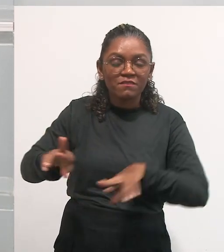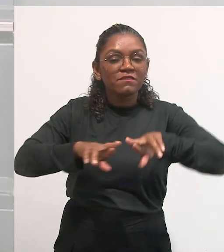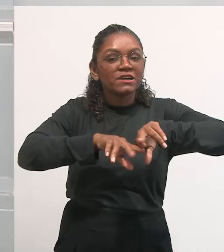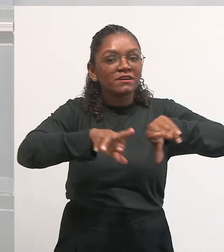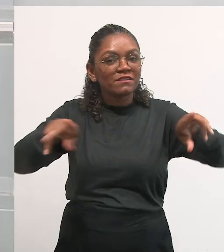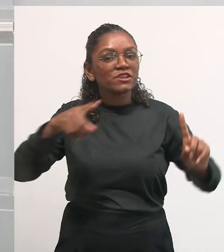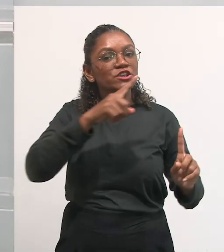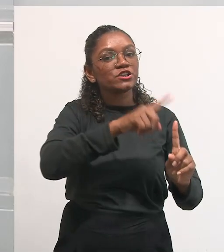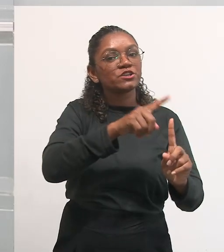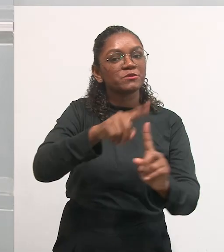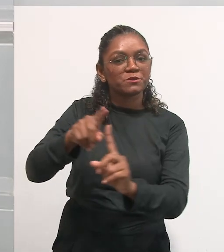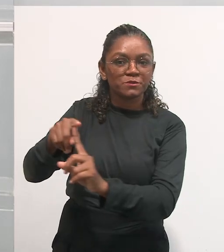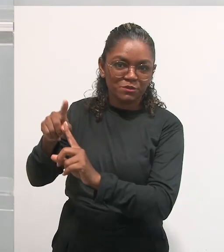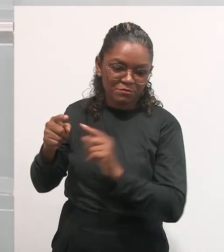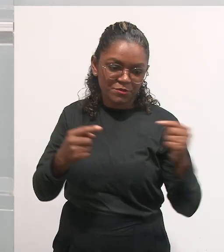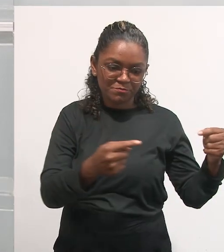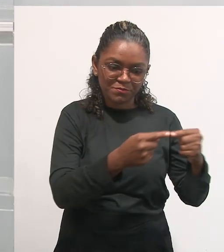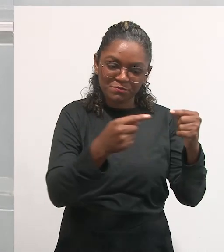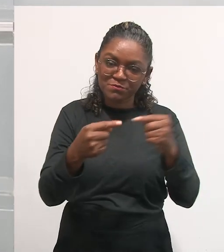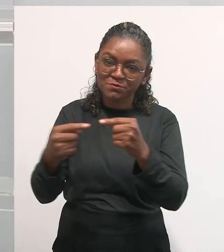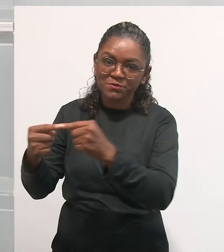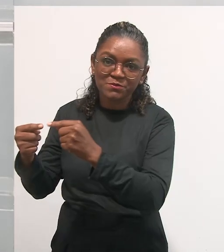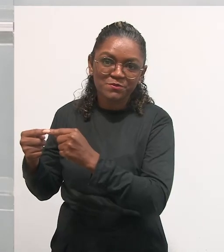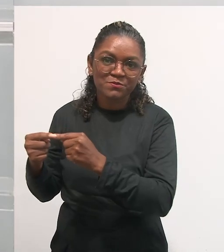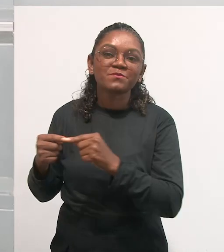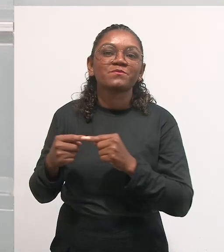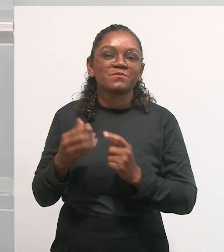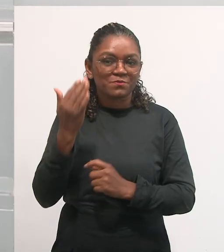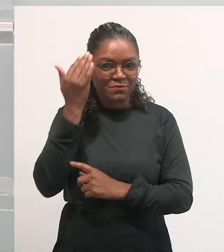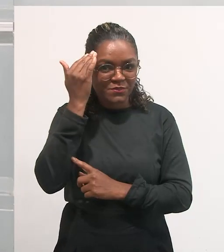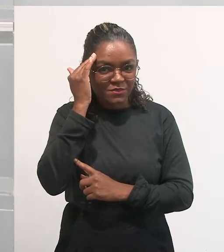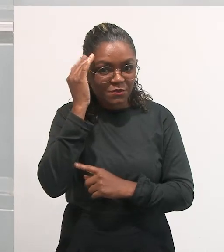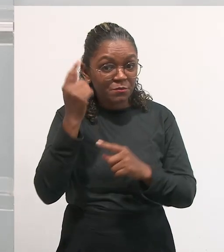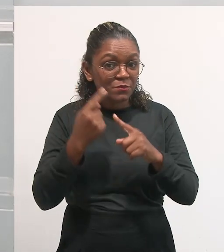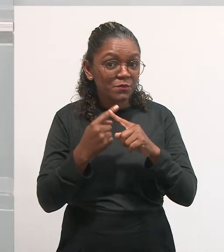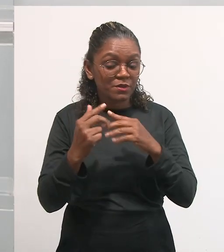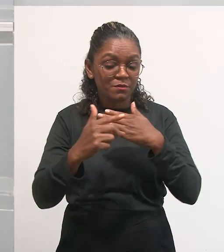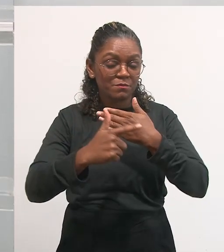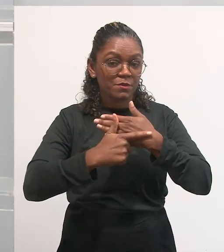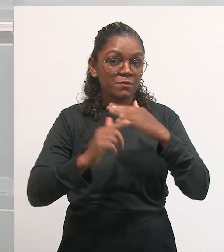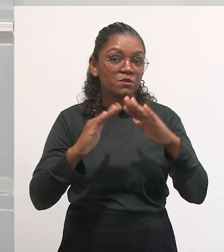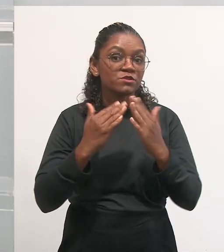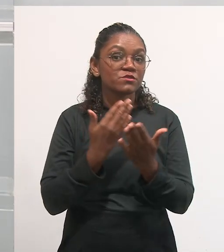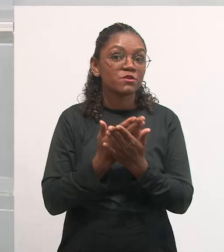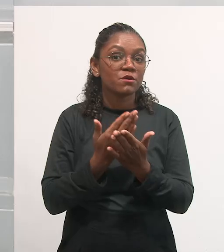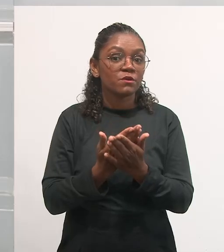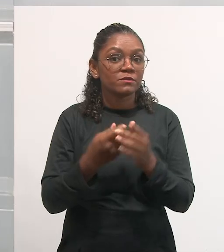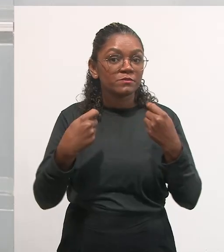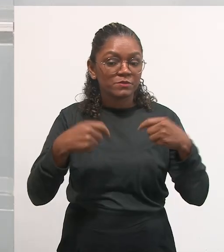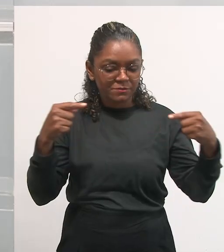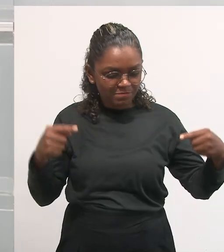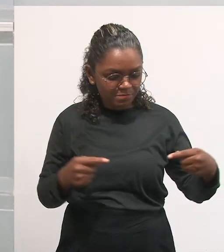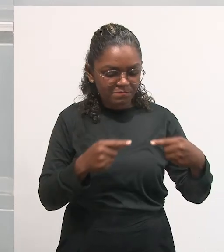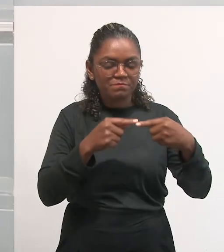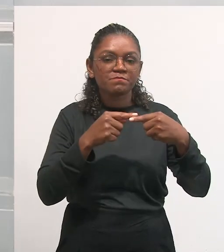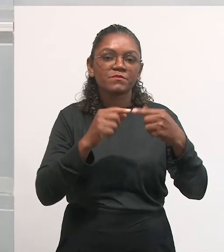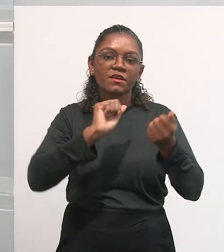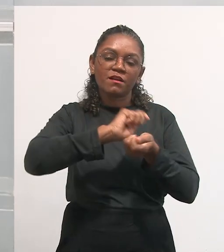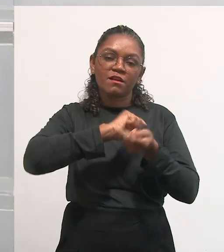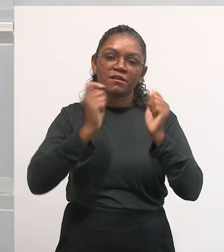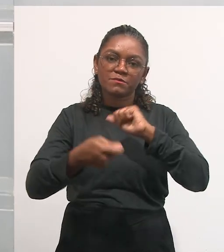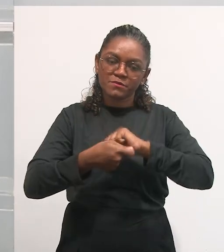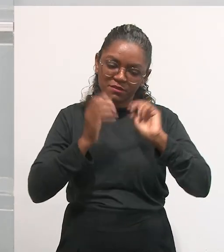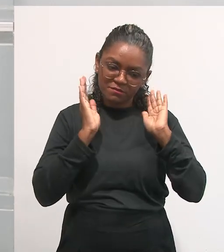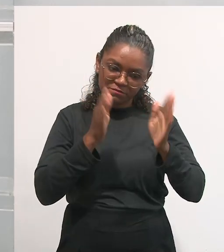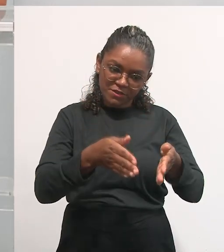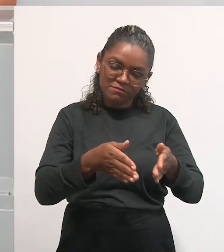modalidade daquela etapa daquela a daquela função da escola o currículo vai ser adaptado para